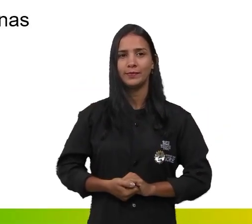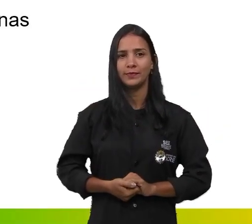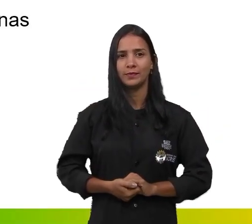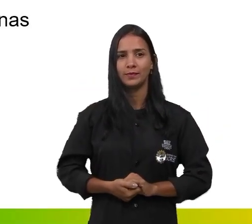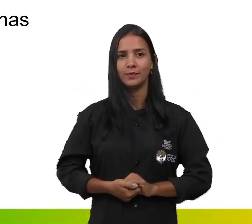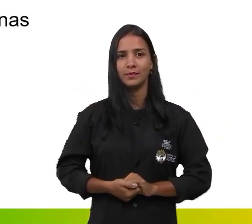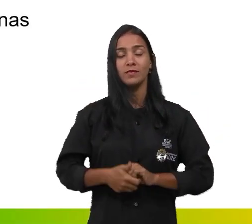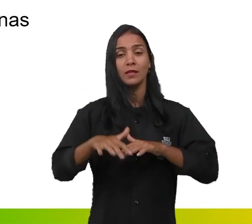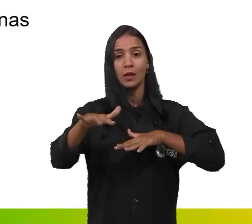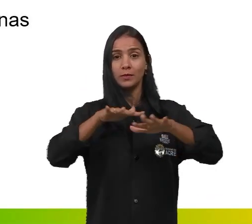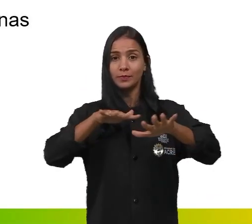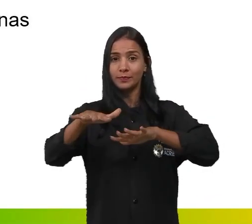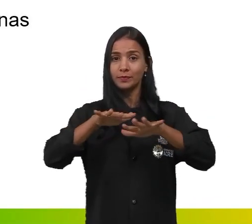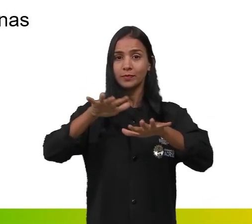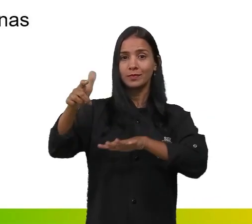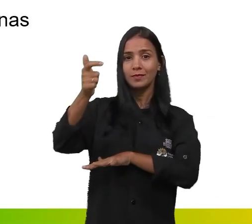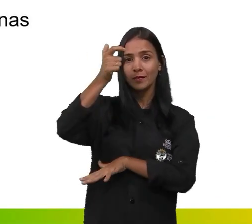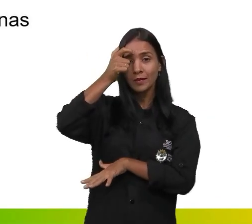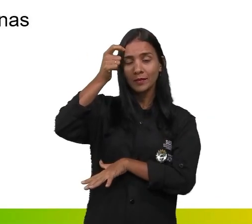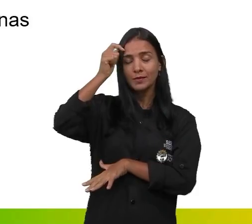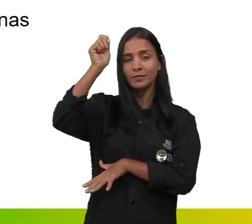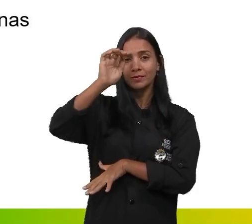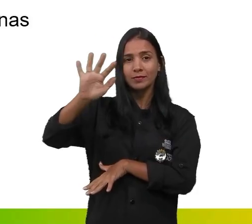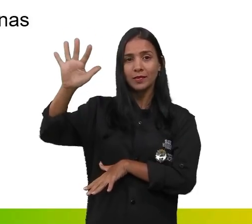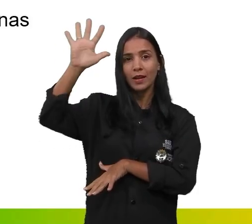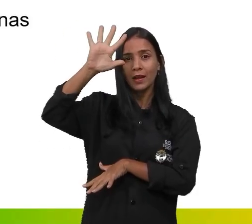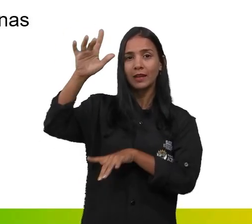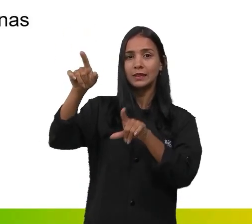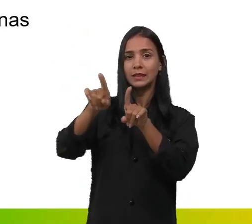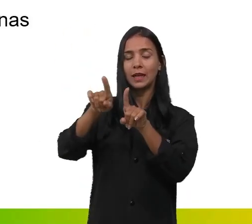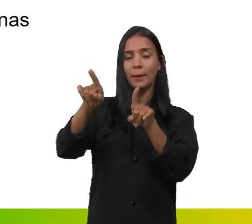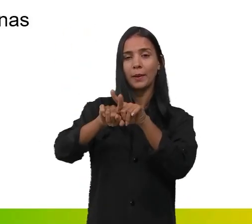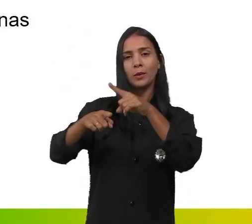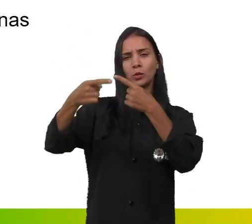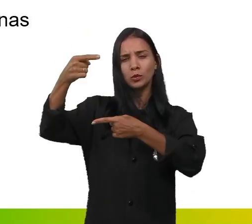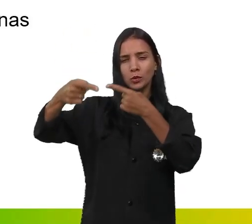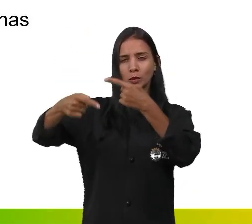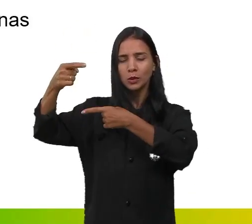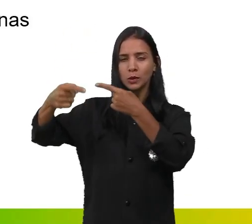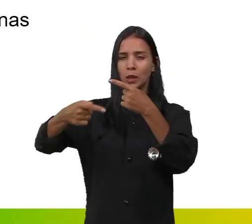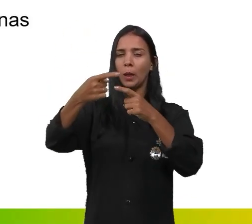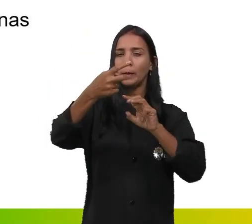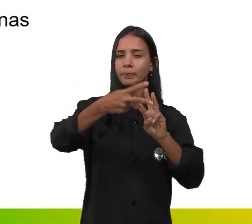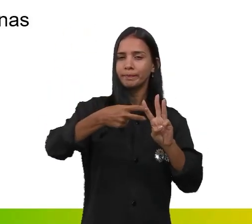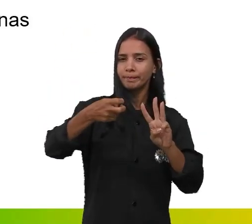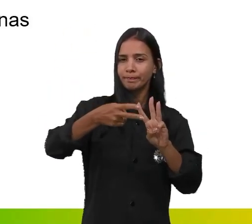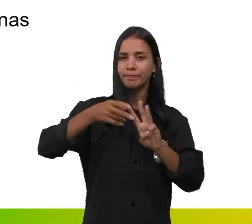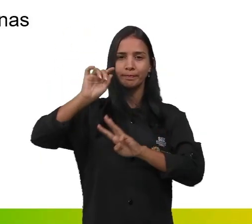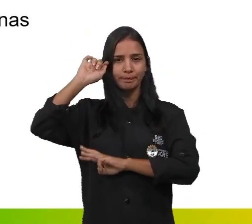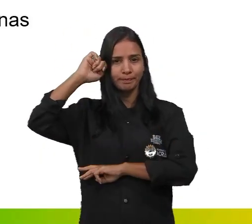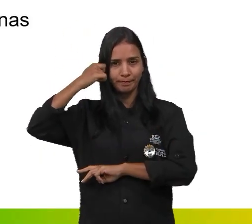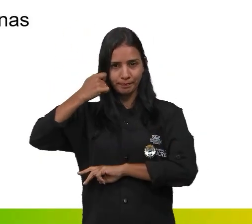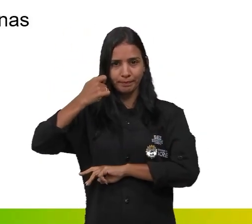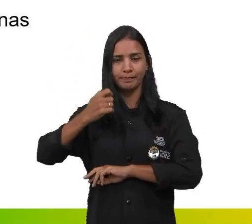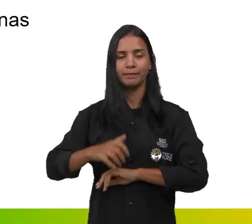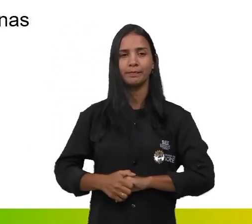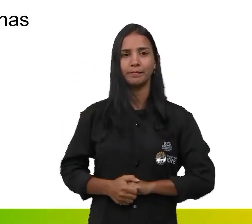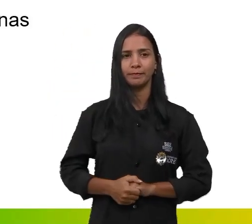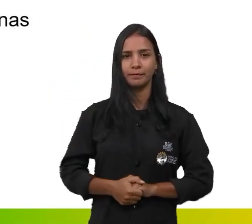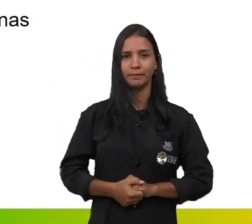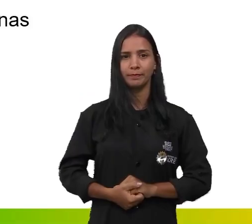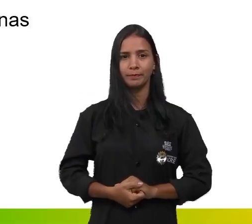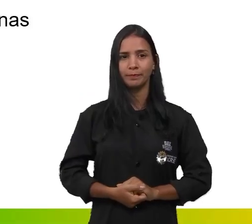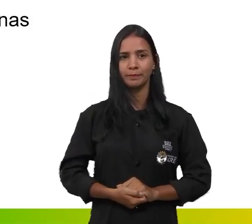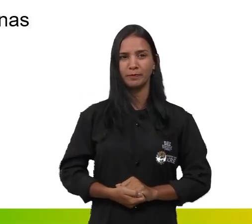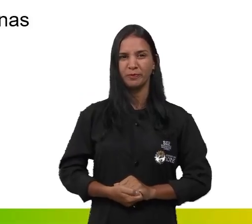movimentos sociais e intelectuais afrodescendentes e indígenas. O